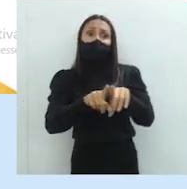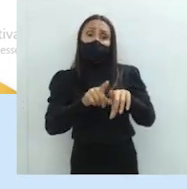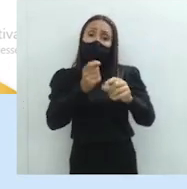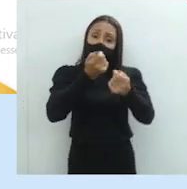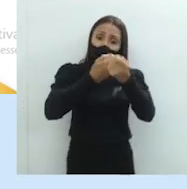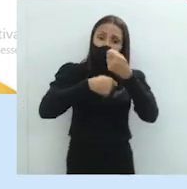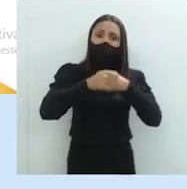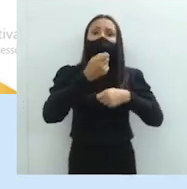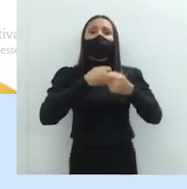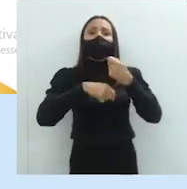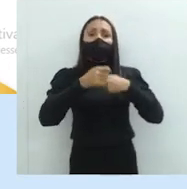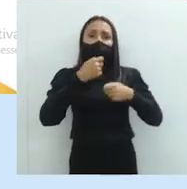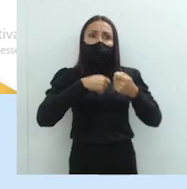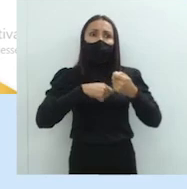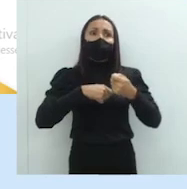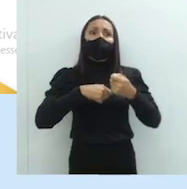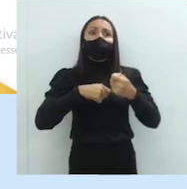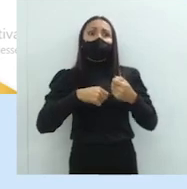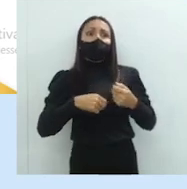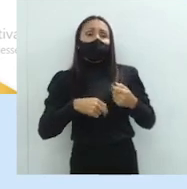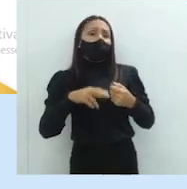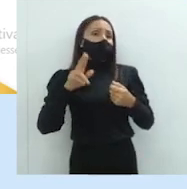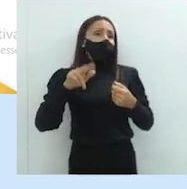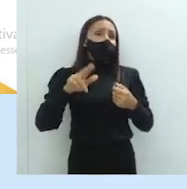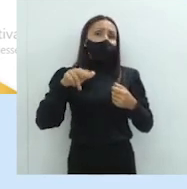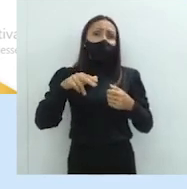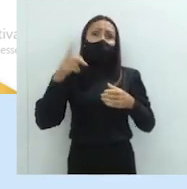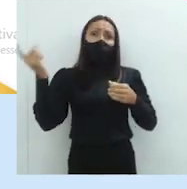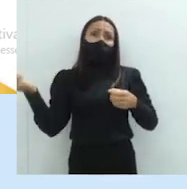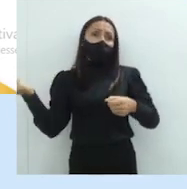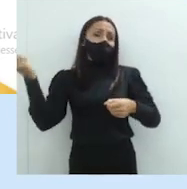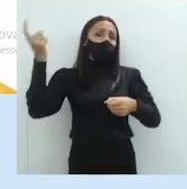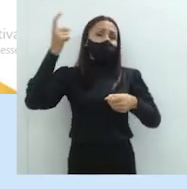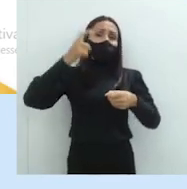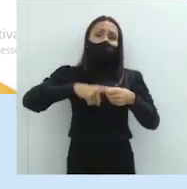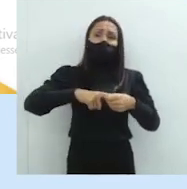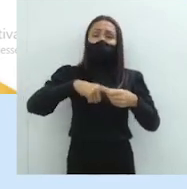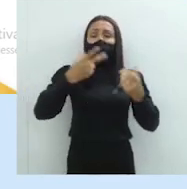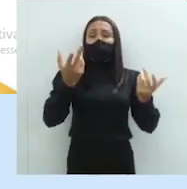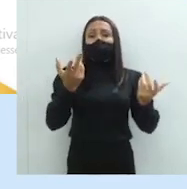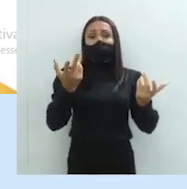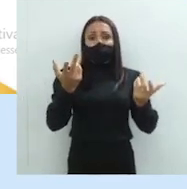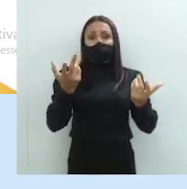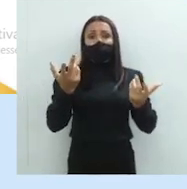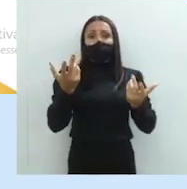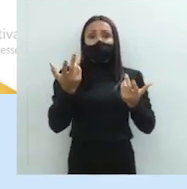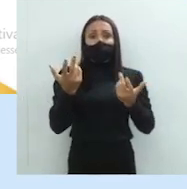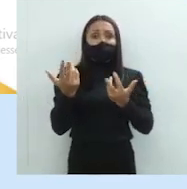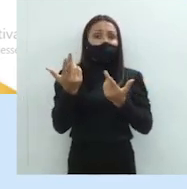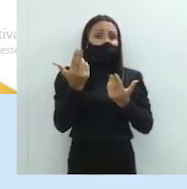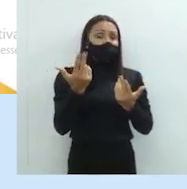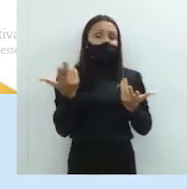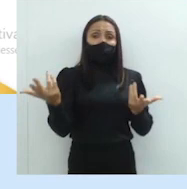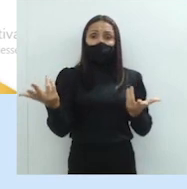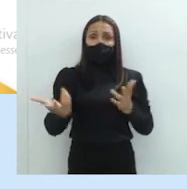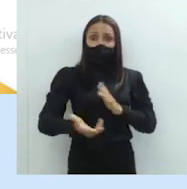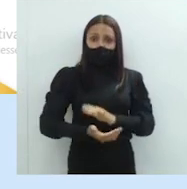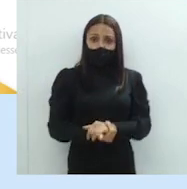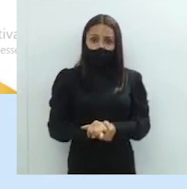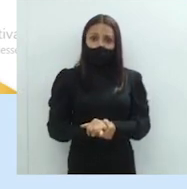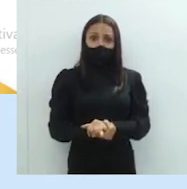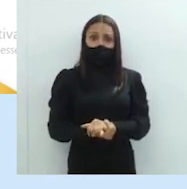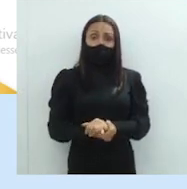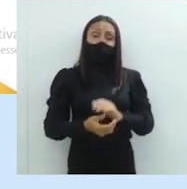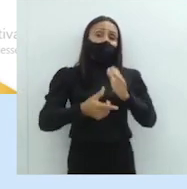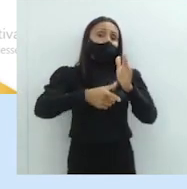quanto na economia, que nunca mais voltaram a ser o mesmo. Então, os índices de desenvolvimento na indústria